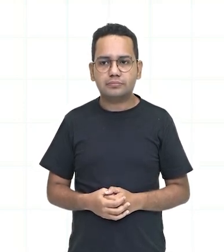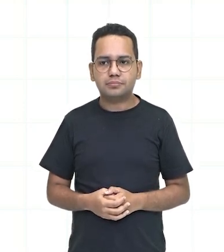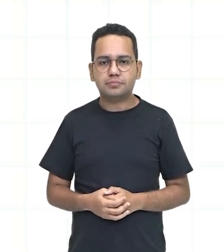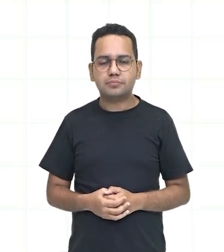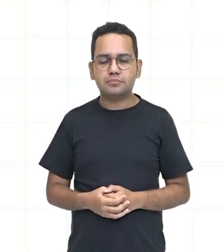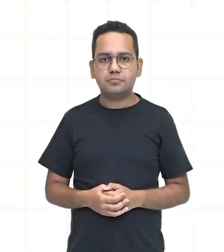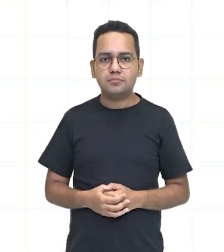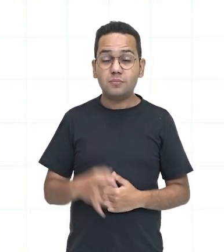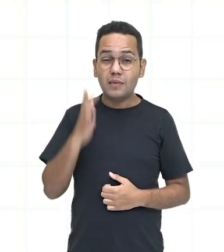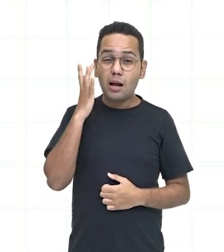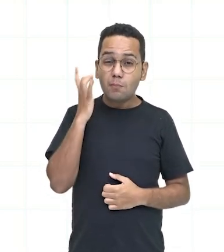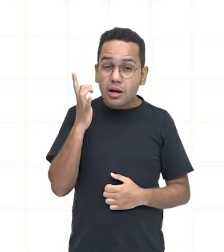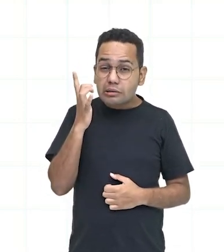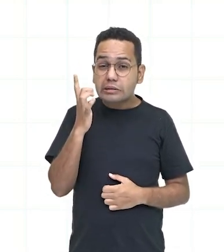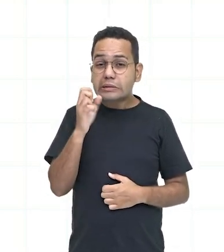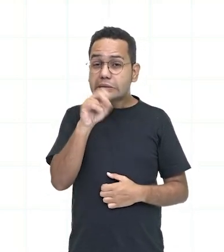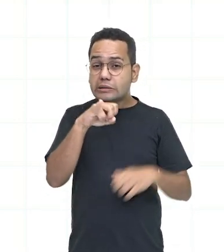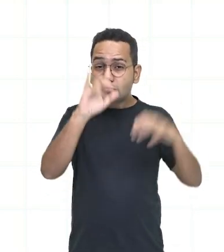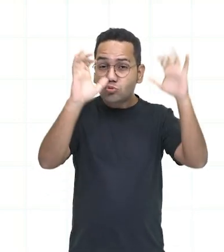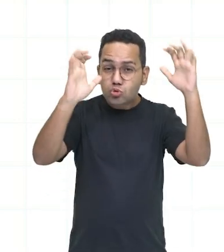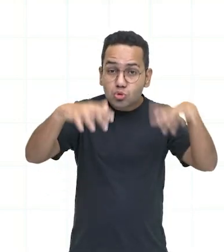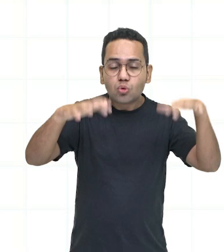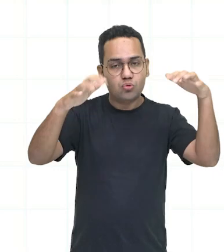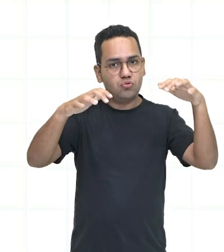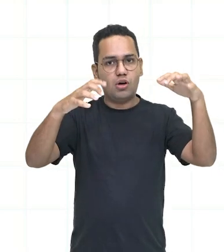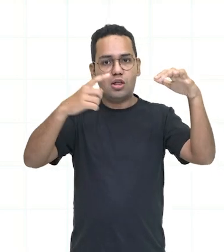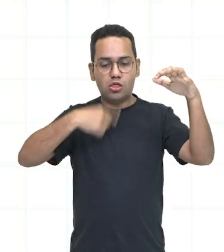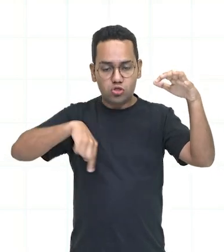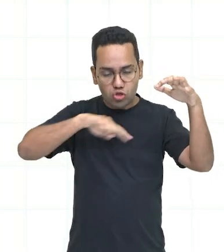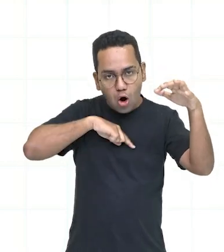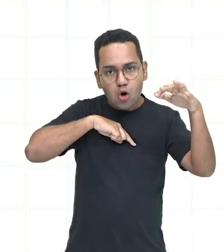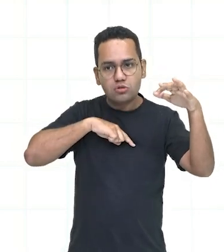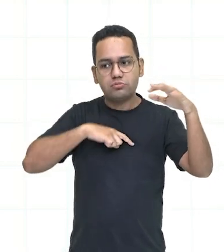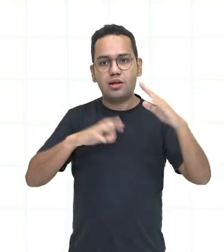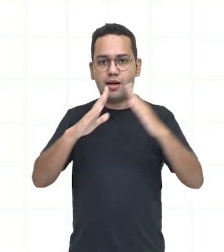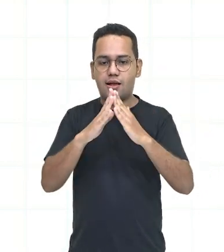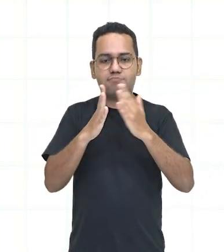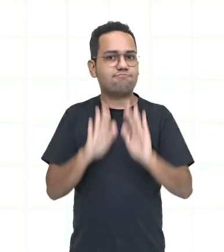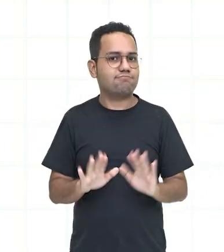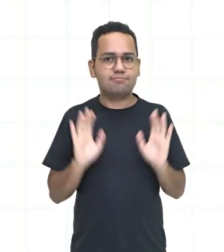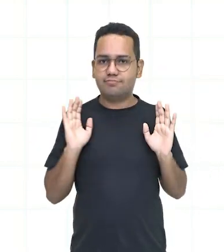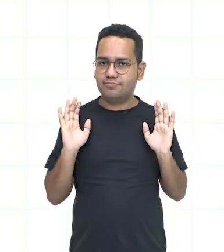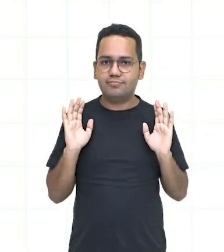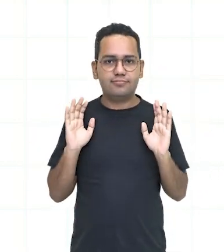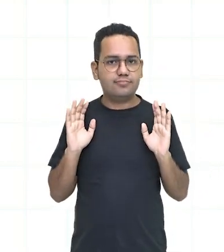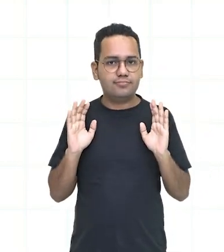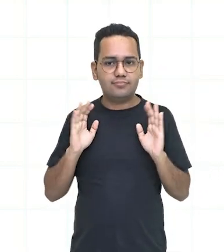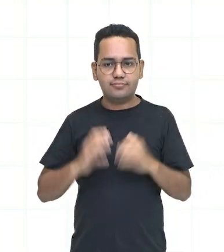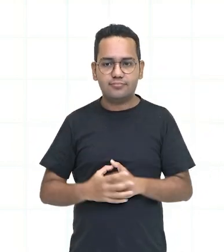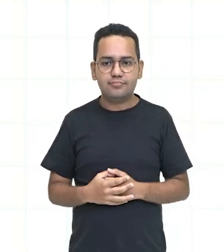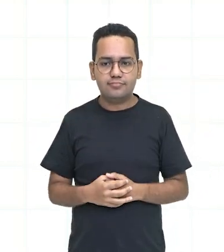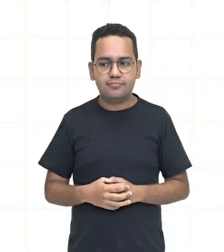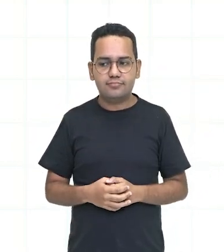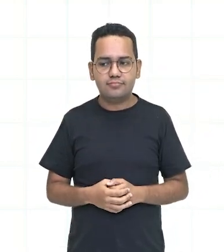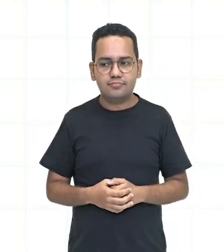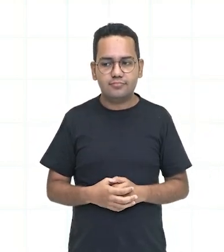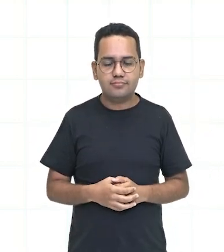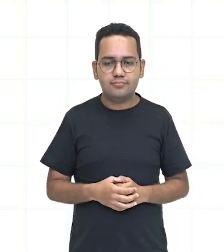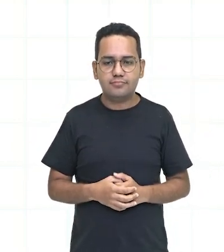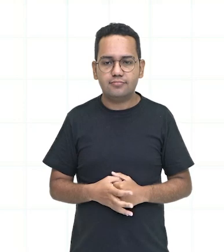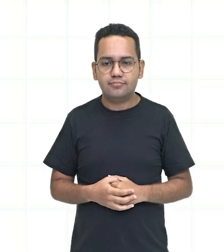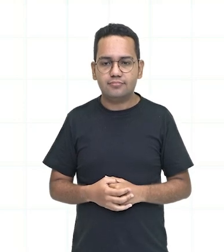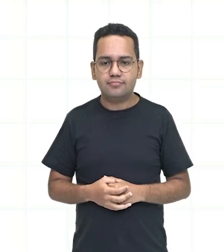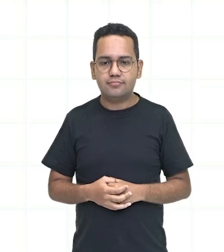amanhã, nós ficaremos dentro de casa. A expressão indoors quer dizer dentro de casa, dentro de um cômodo, enfim, dentro de casa,